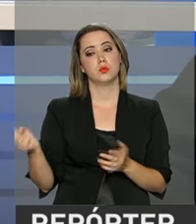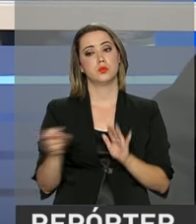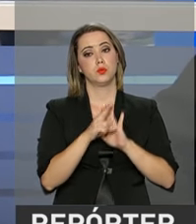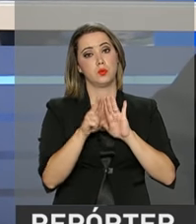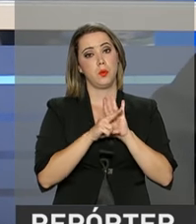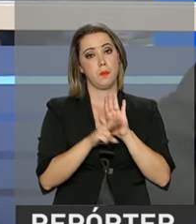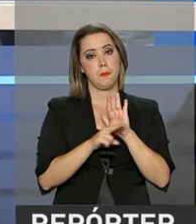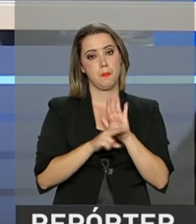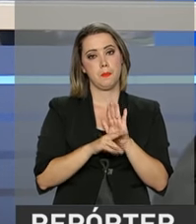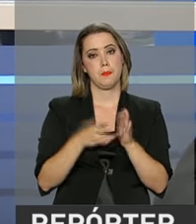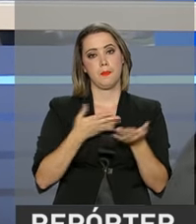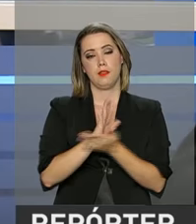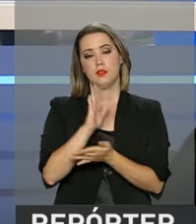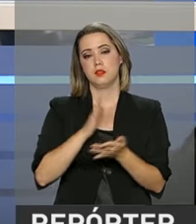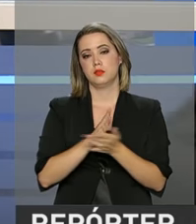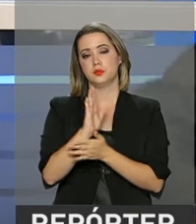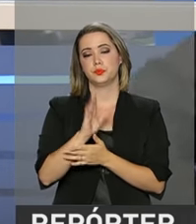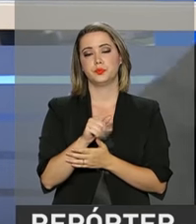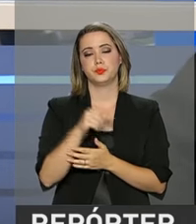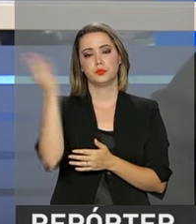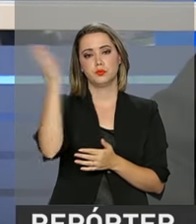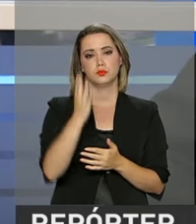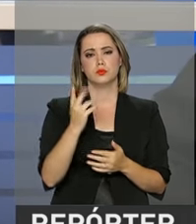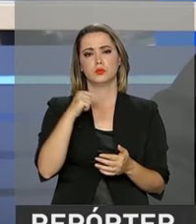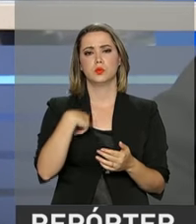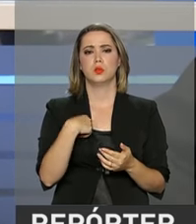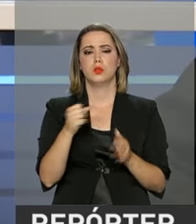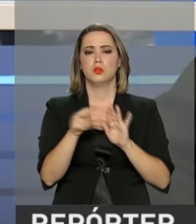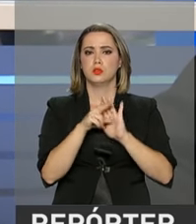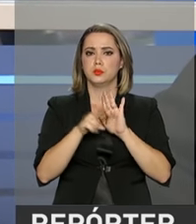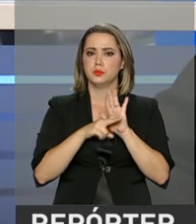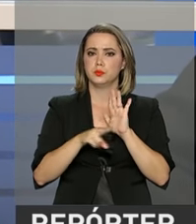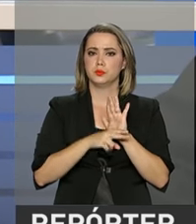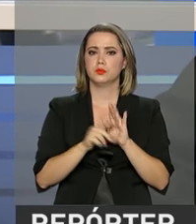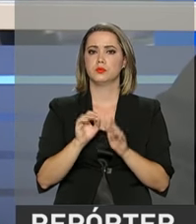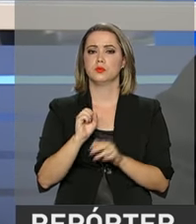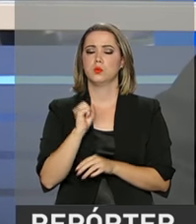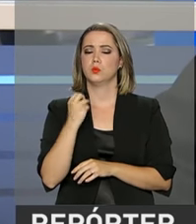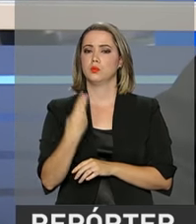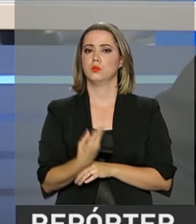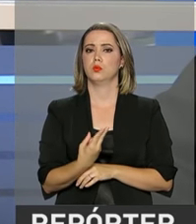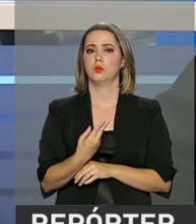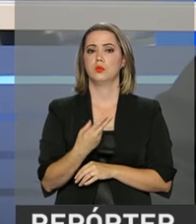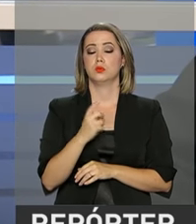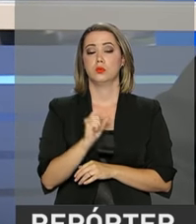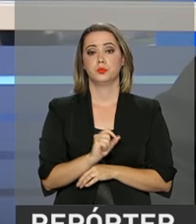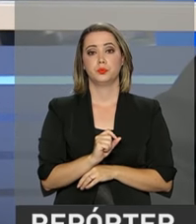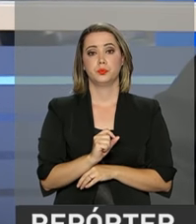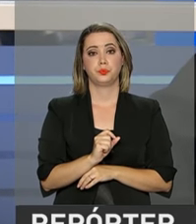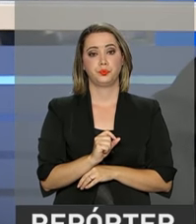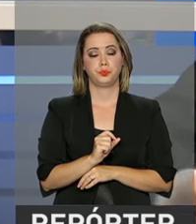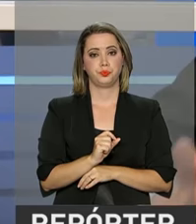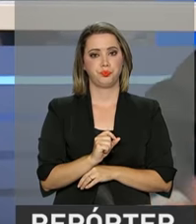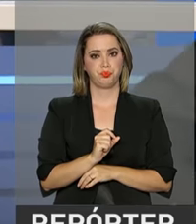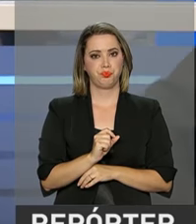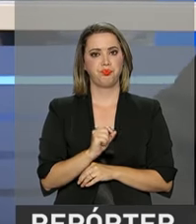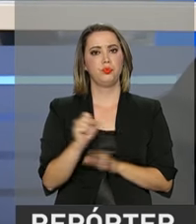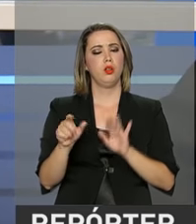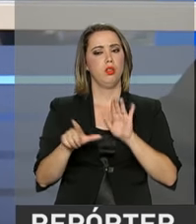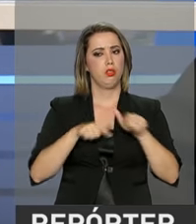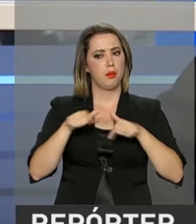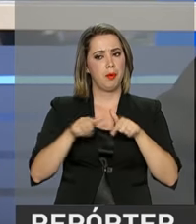continuarão a ser aprovada no brasil é a bola da presidência veja a análise